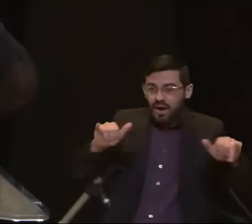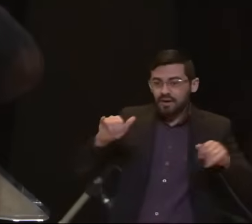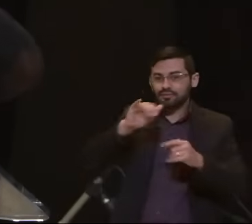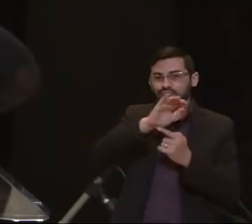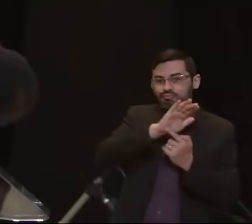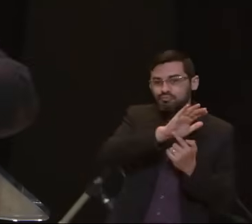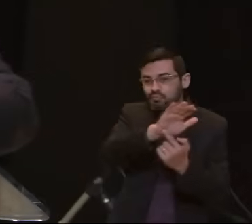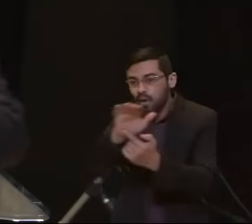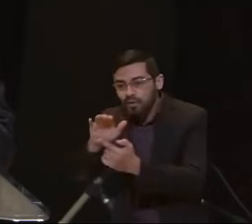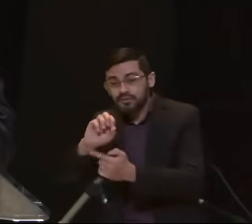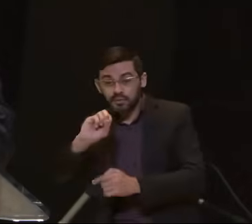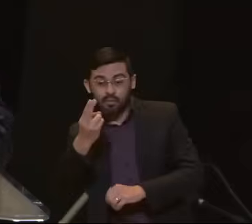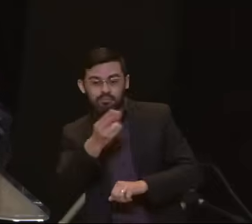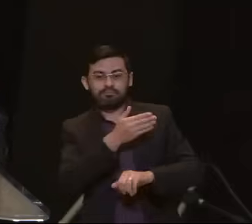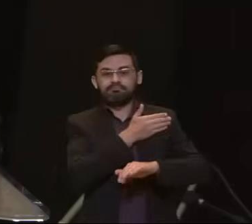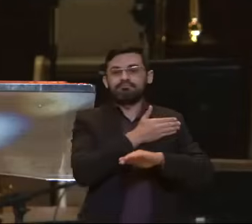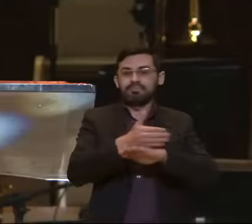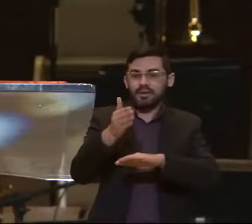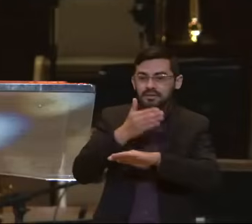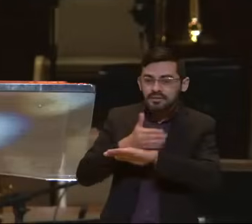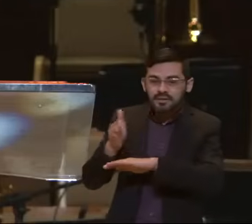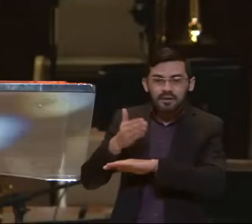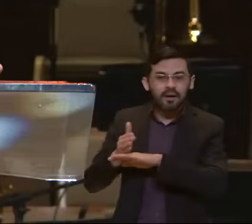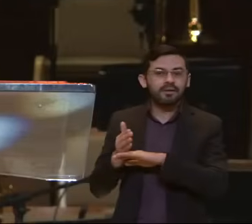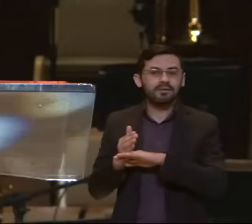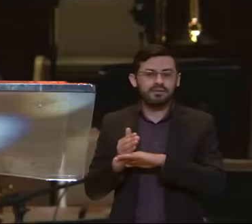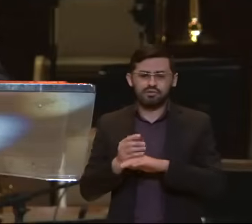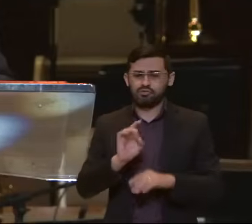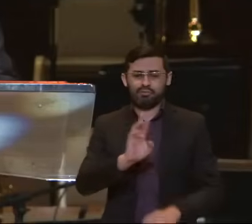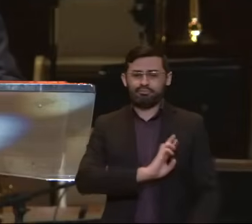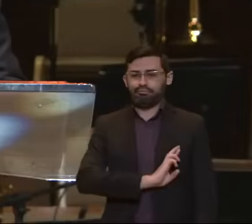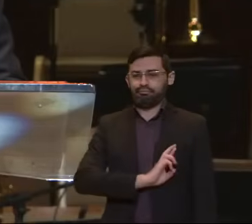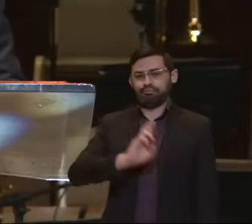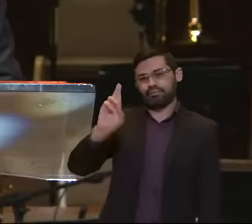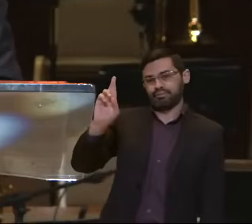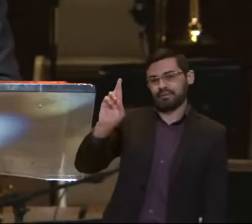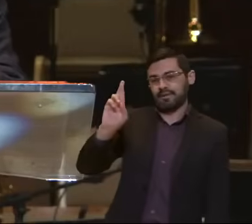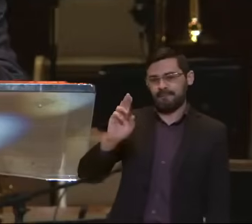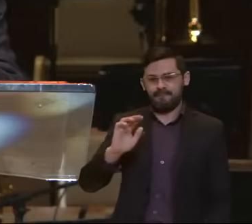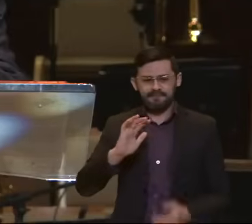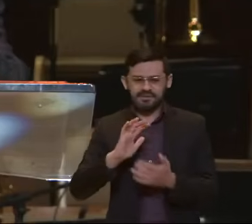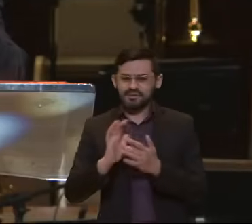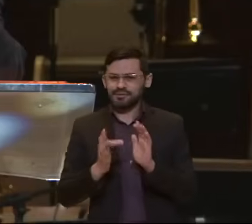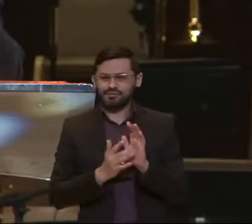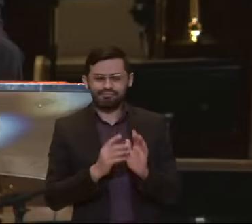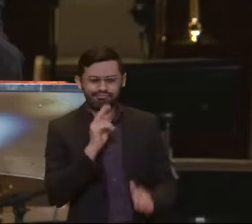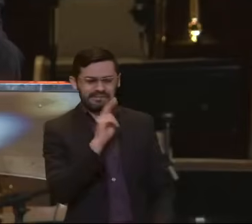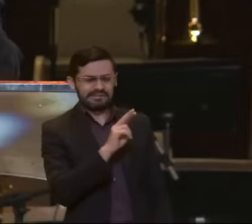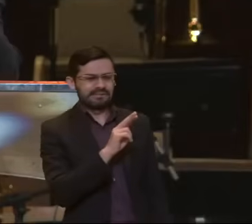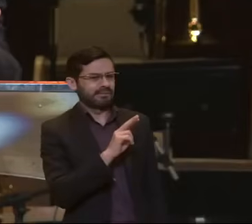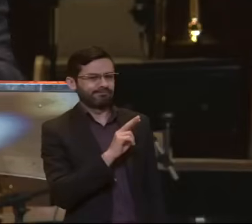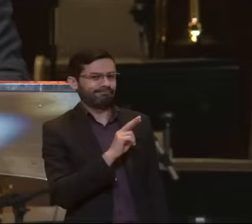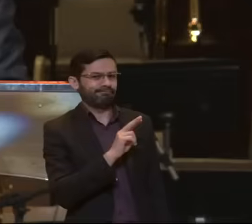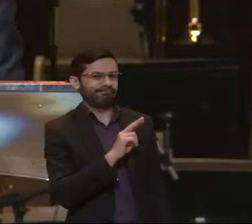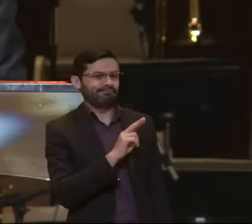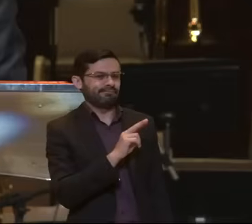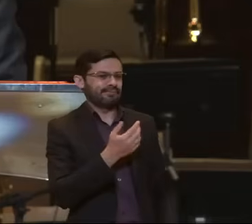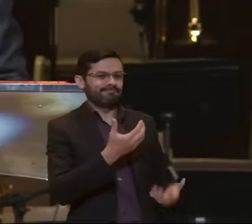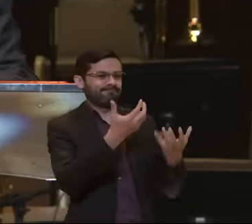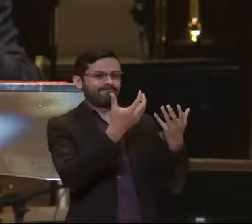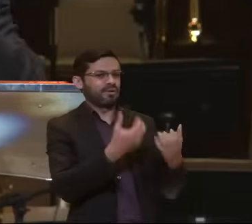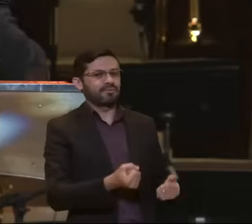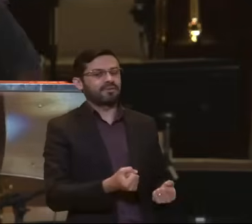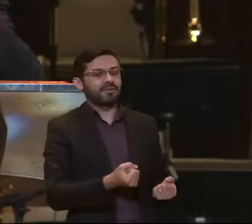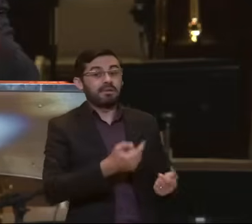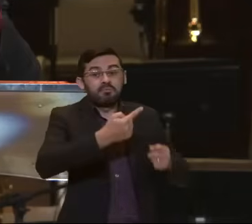seja praticada através da sua religião, Jesus não reconhece como uma fé